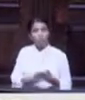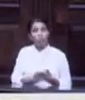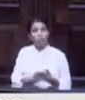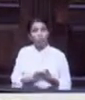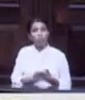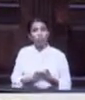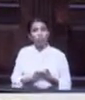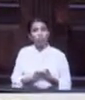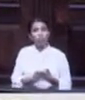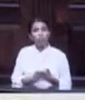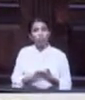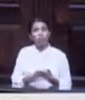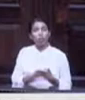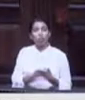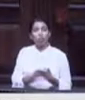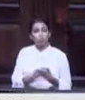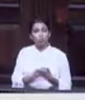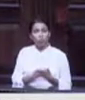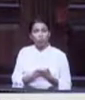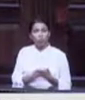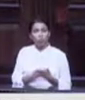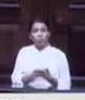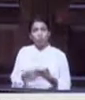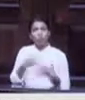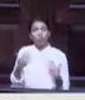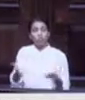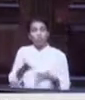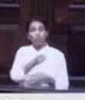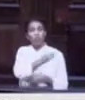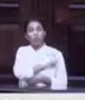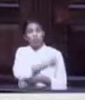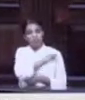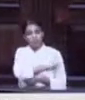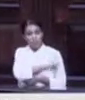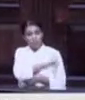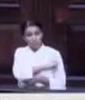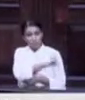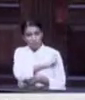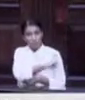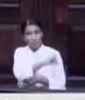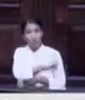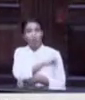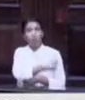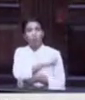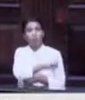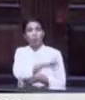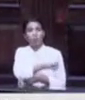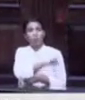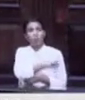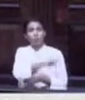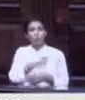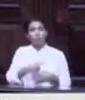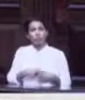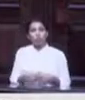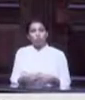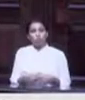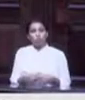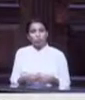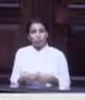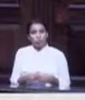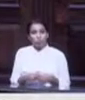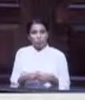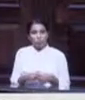que nunca entram em mesa nenhuma. Para o Rio de Janeiro só há deveres por conta da falta de credibilidade do nosso governo, e um governo